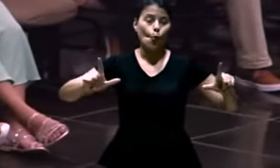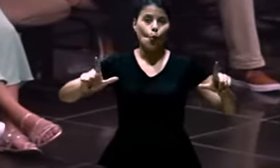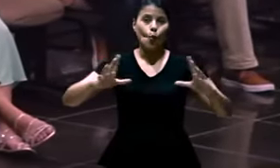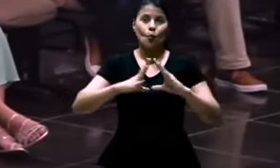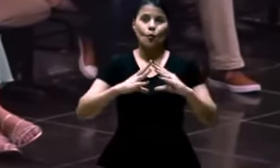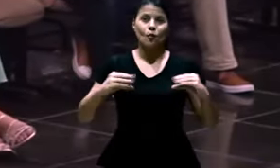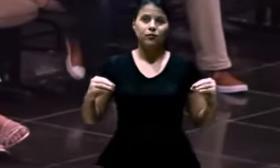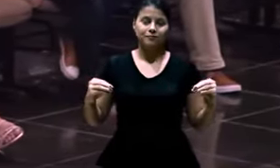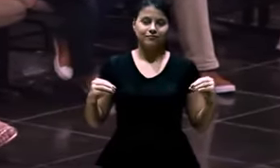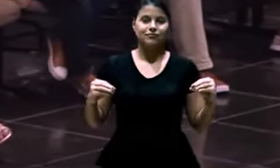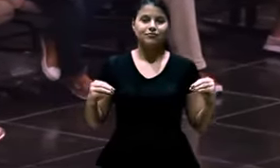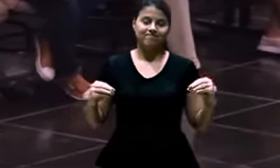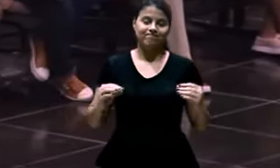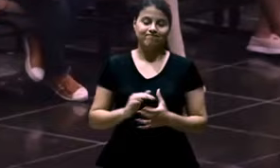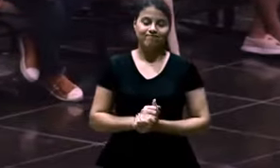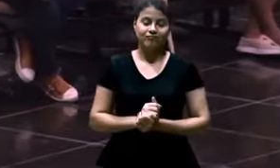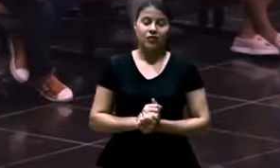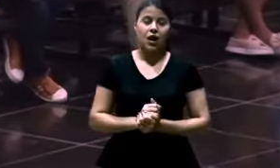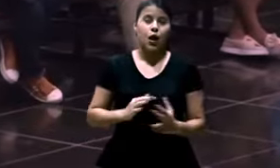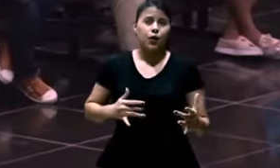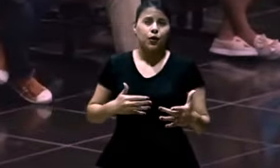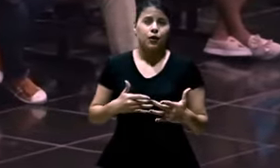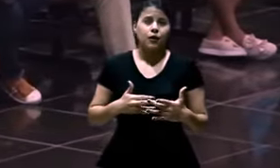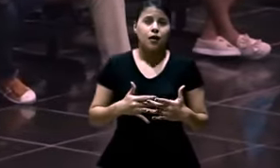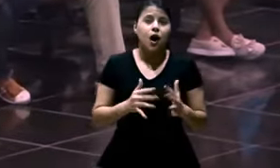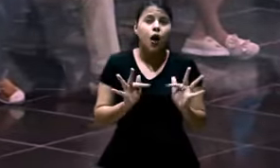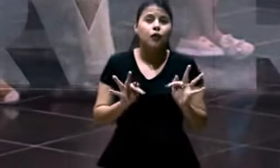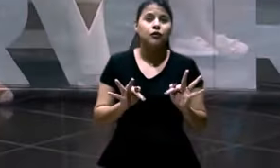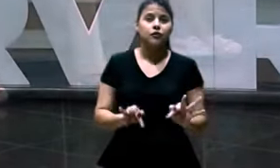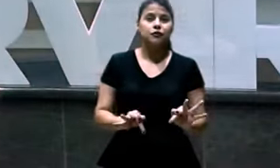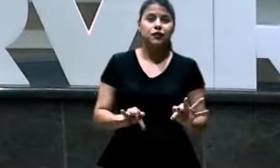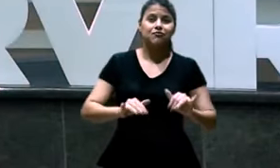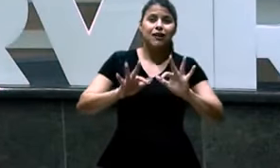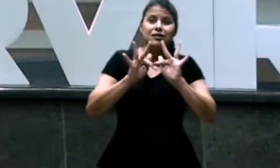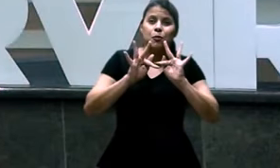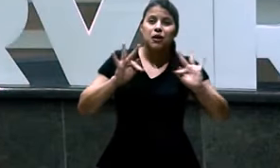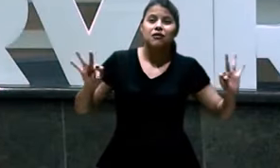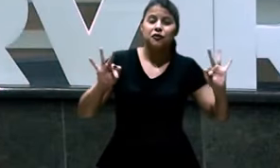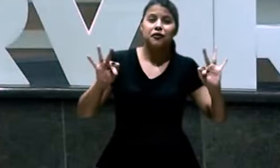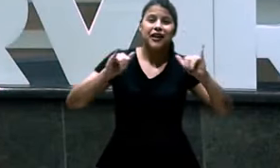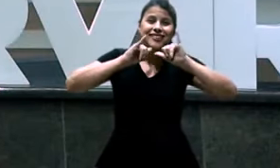E aqui eu encerro deixando uma frase para você se escandalizar e sair daqui escandalizado.